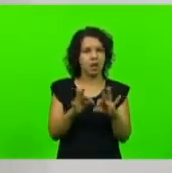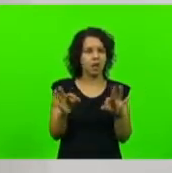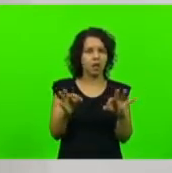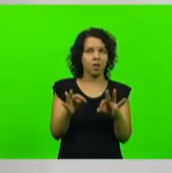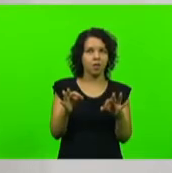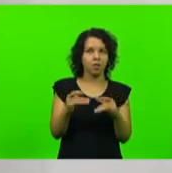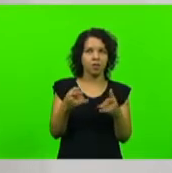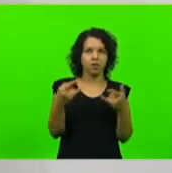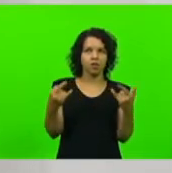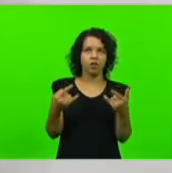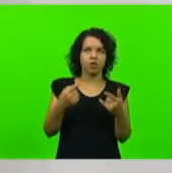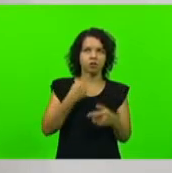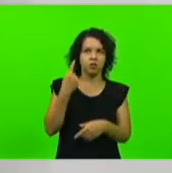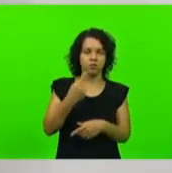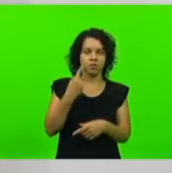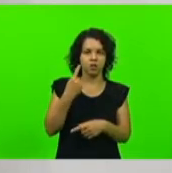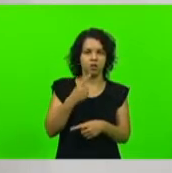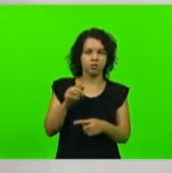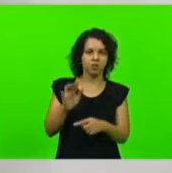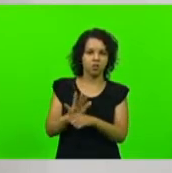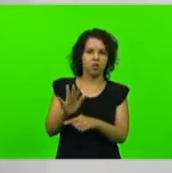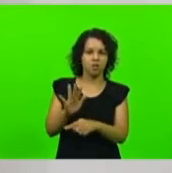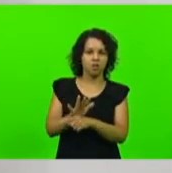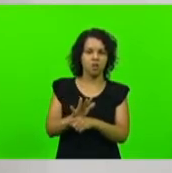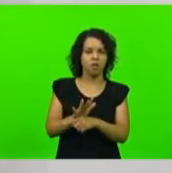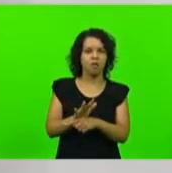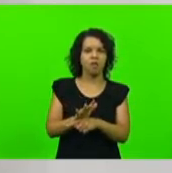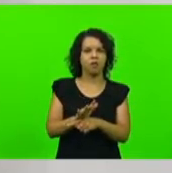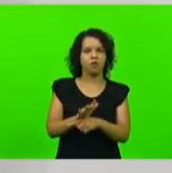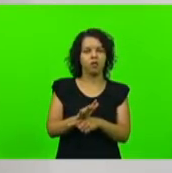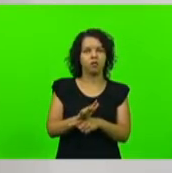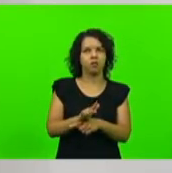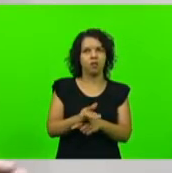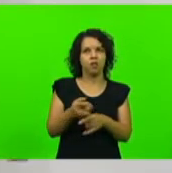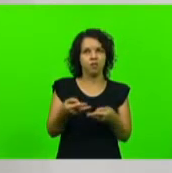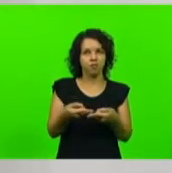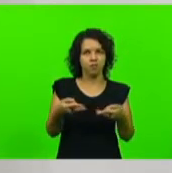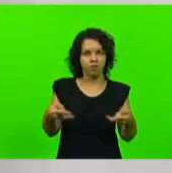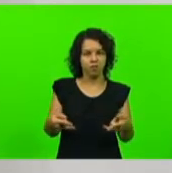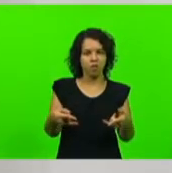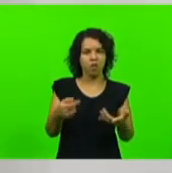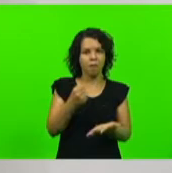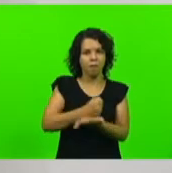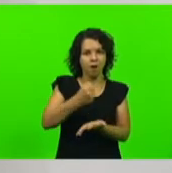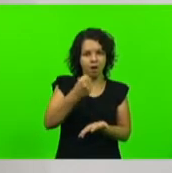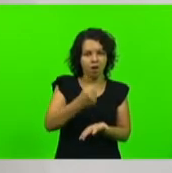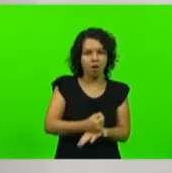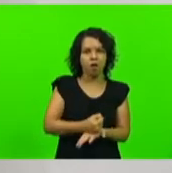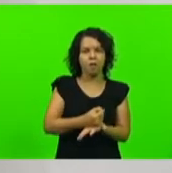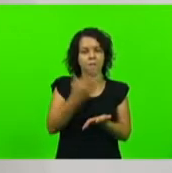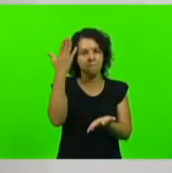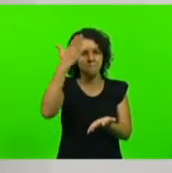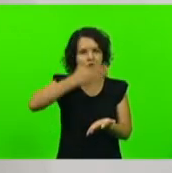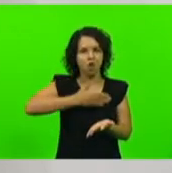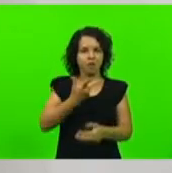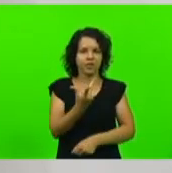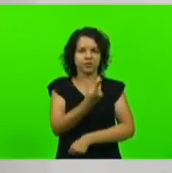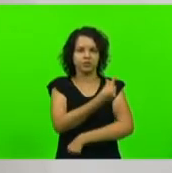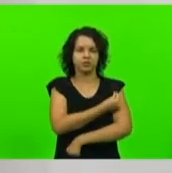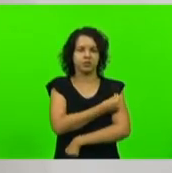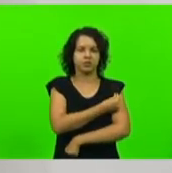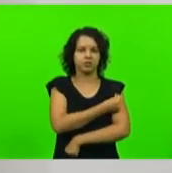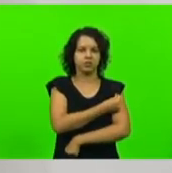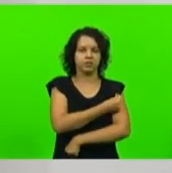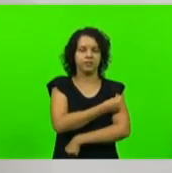que são a favor do passaporte das vacinas. Bom, isso não está certo. Não vamos tirar